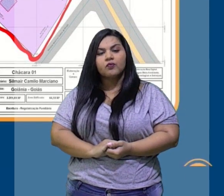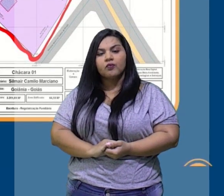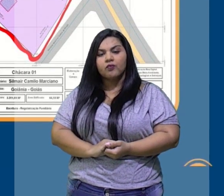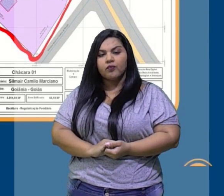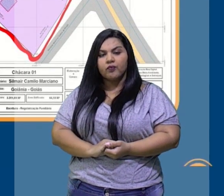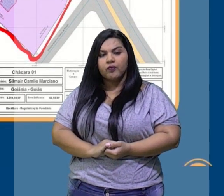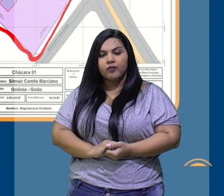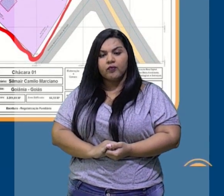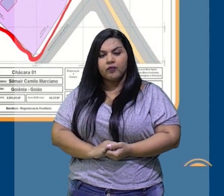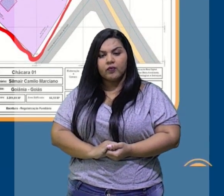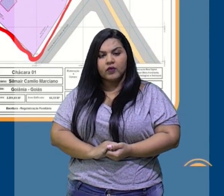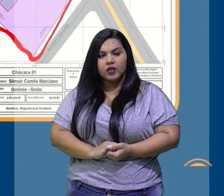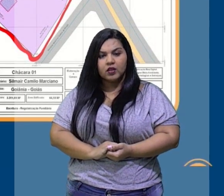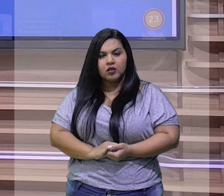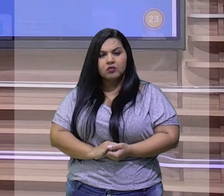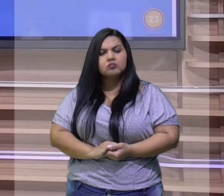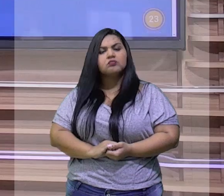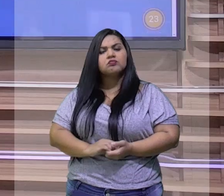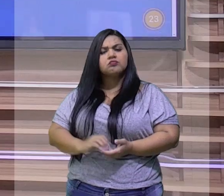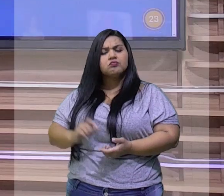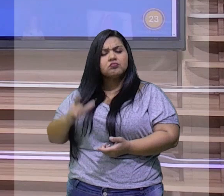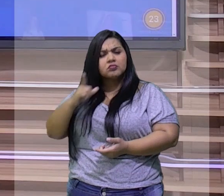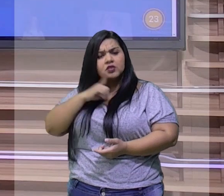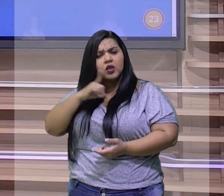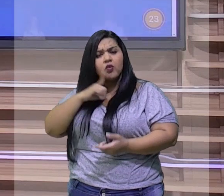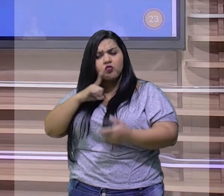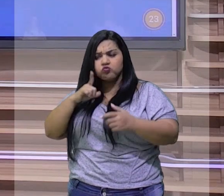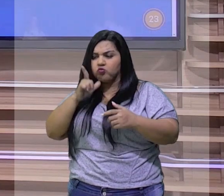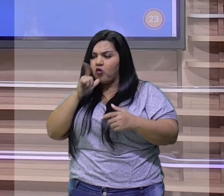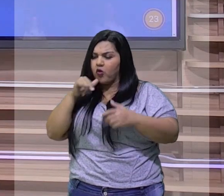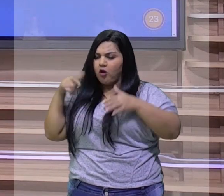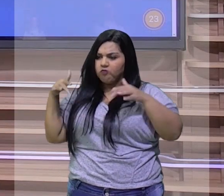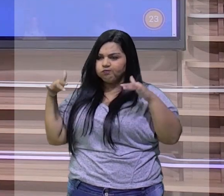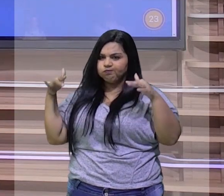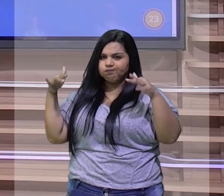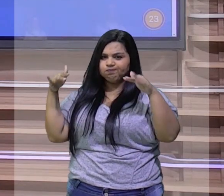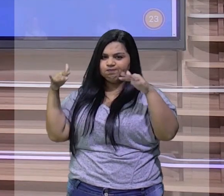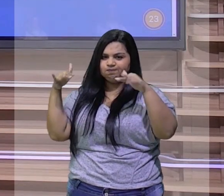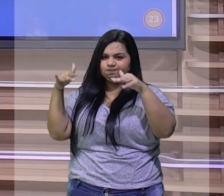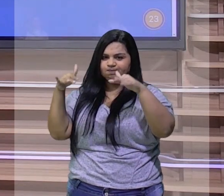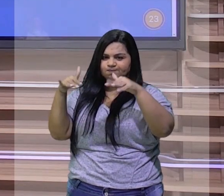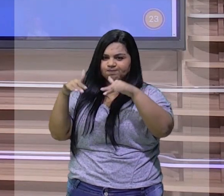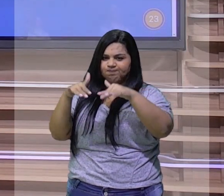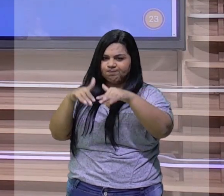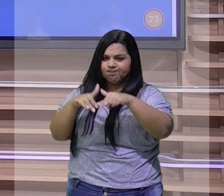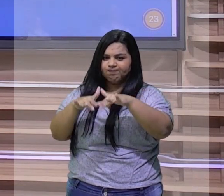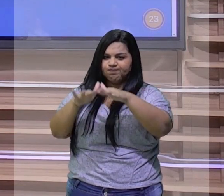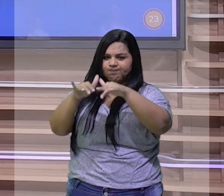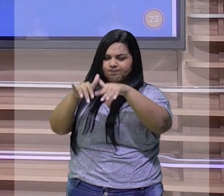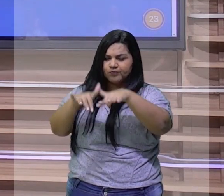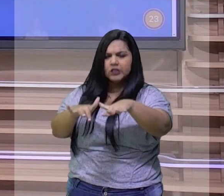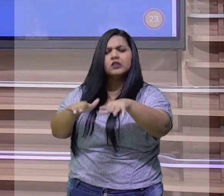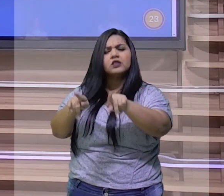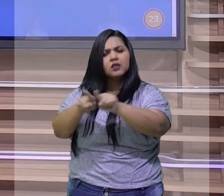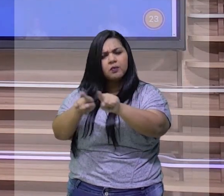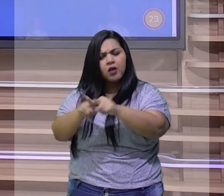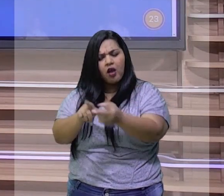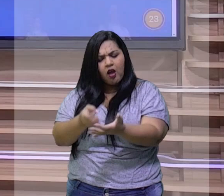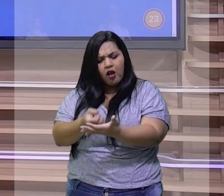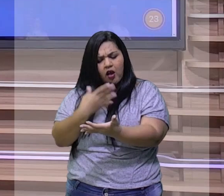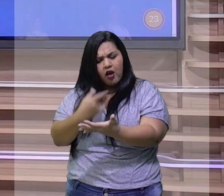foi alagada, né, por esse rio. Então, a partir disso, eu consigo também obter essas informações